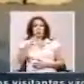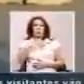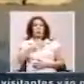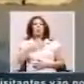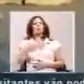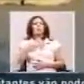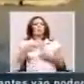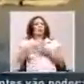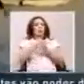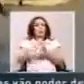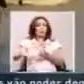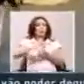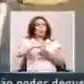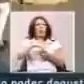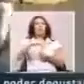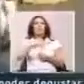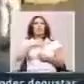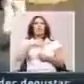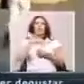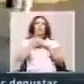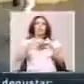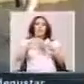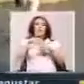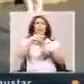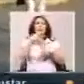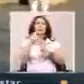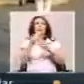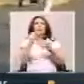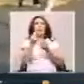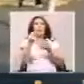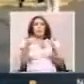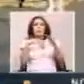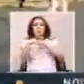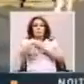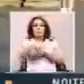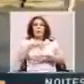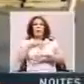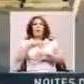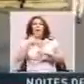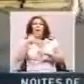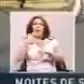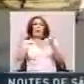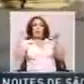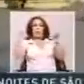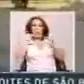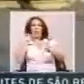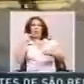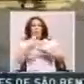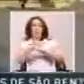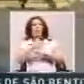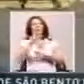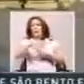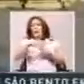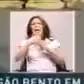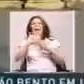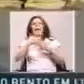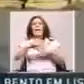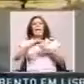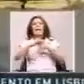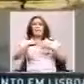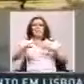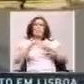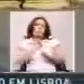estudantes da Academia, sejam eles praxistas ou não praxistas, mas, por muitas atividades que temos também em conjunto com a praxe, nomeadamente a queima das fitas e todas as